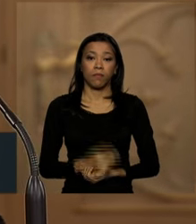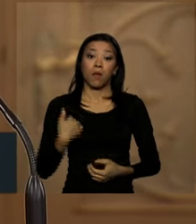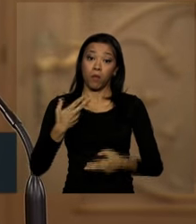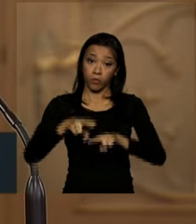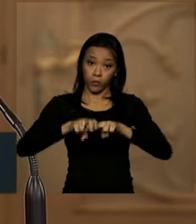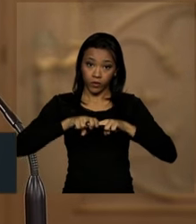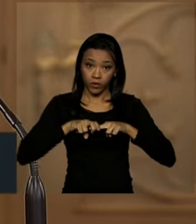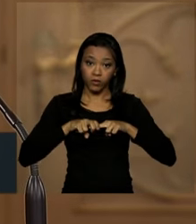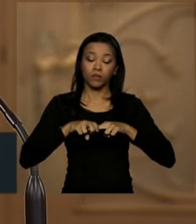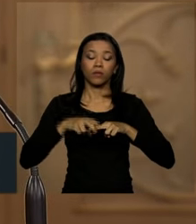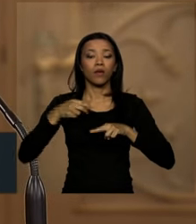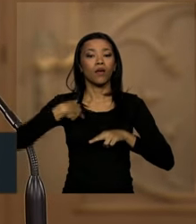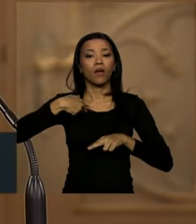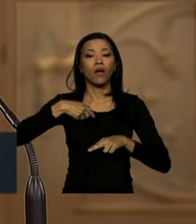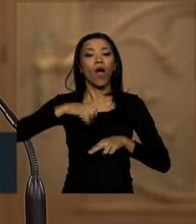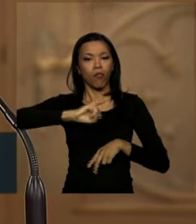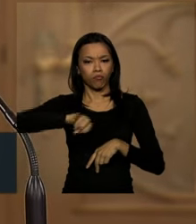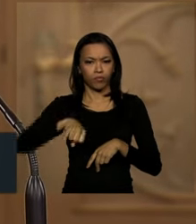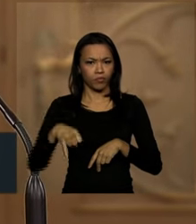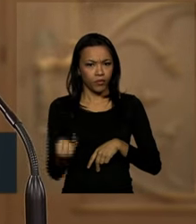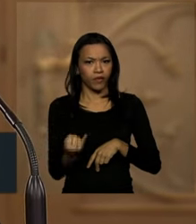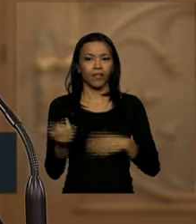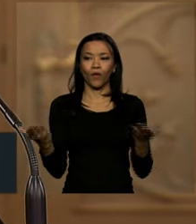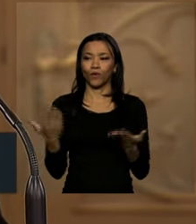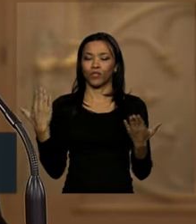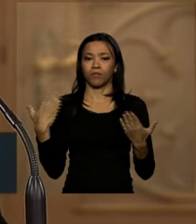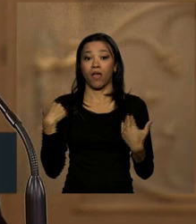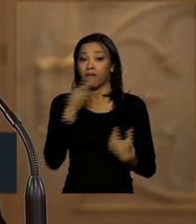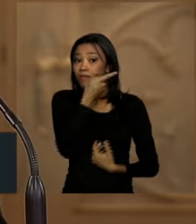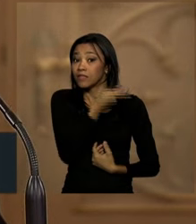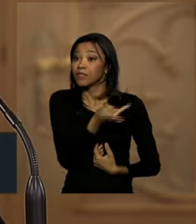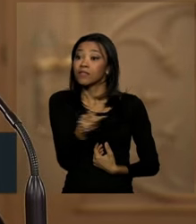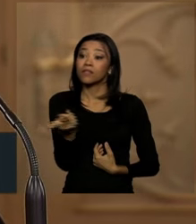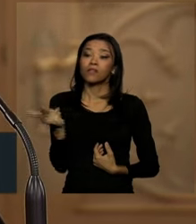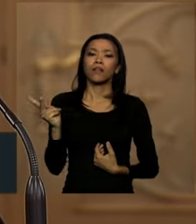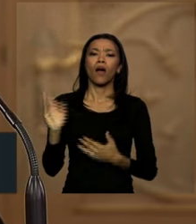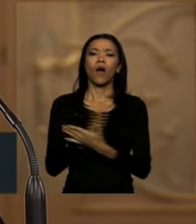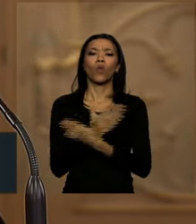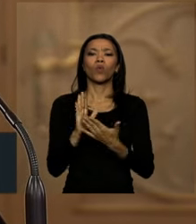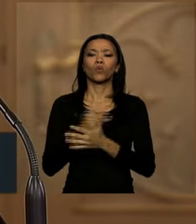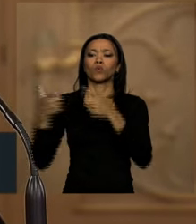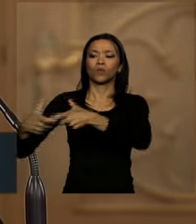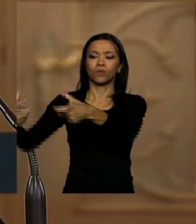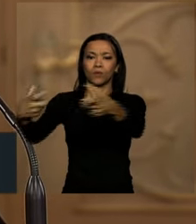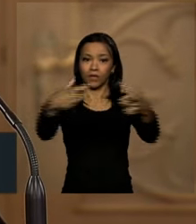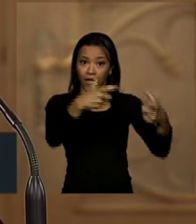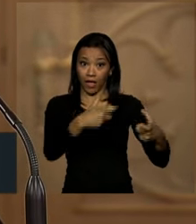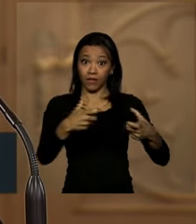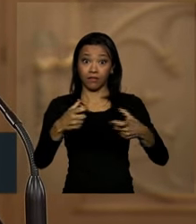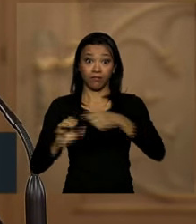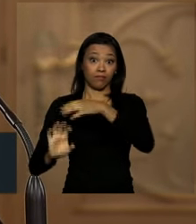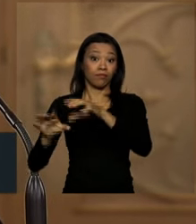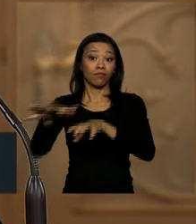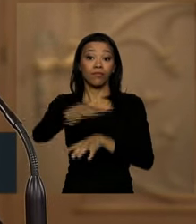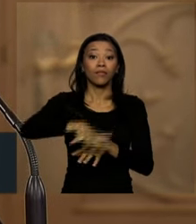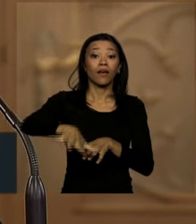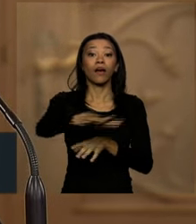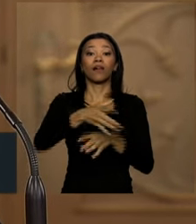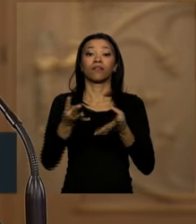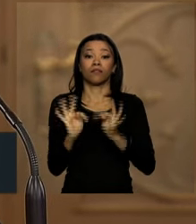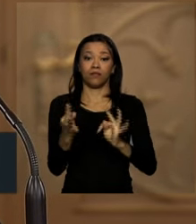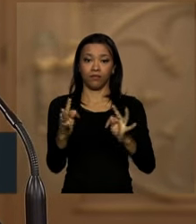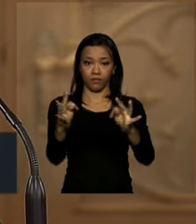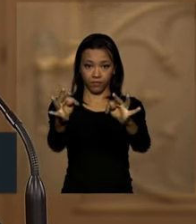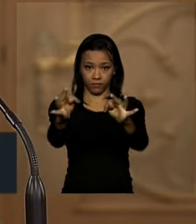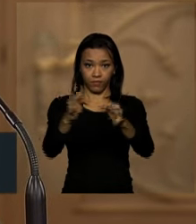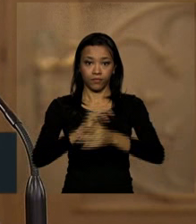isso, aproveitarei minha passagem pela Finlândia para visitar alguns centros de excelência tecnológica. I will therefore use